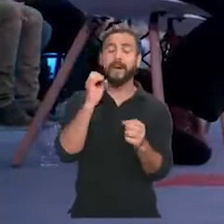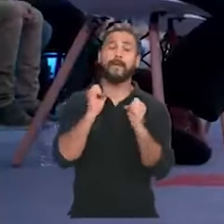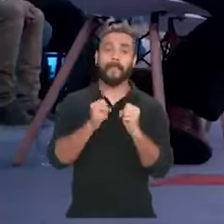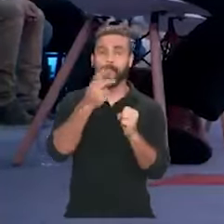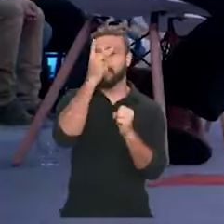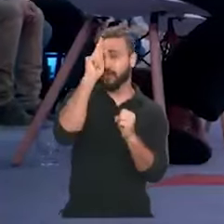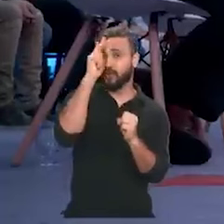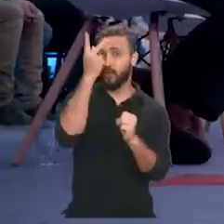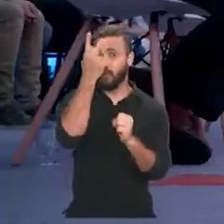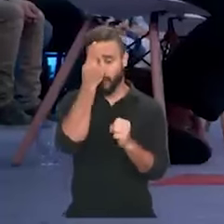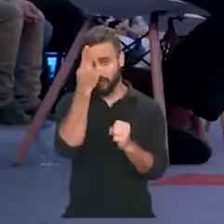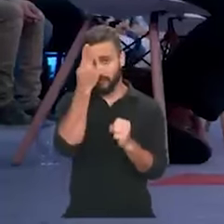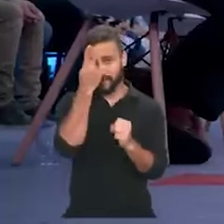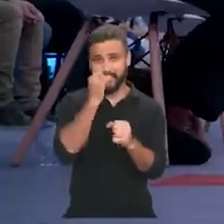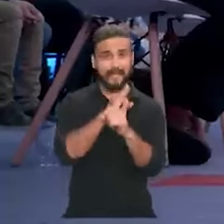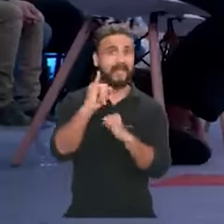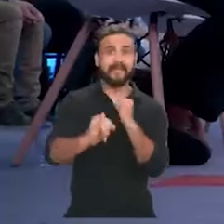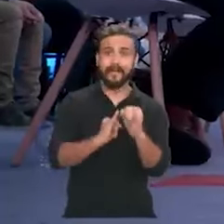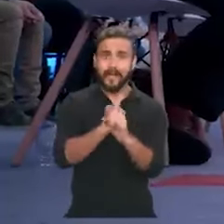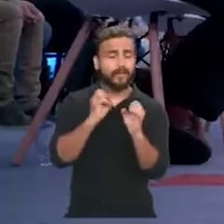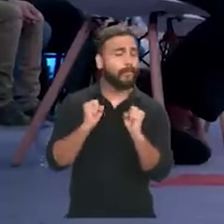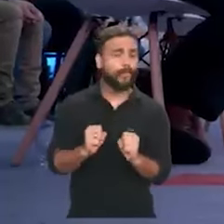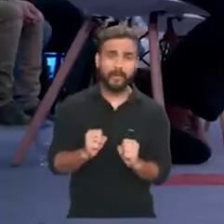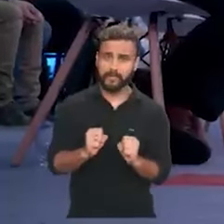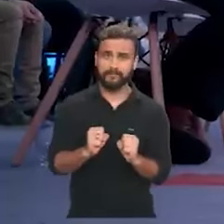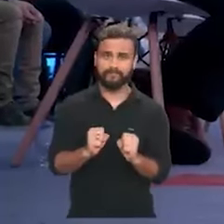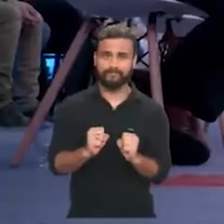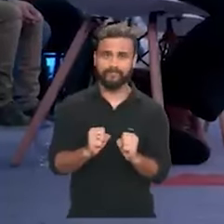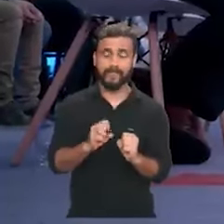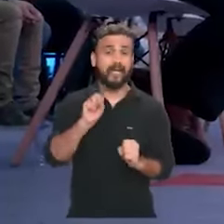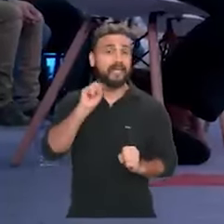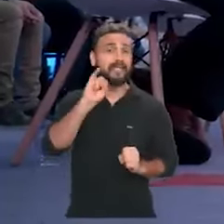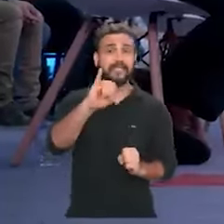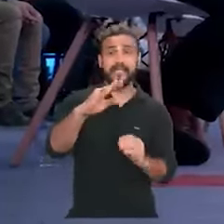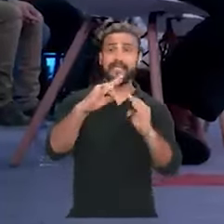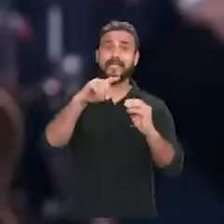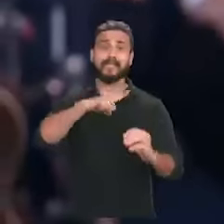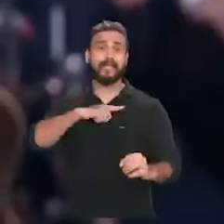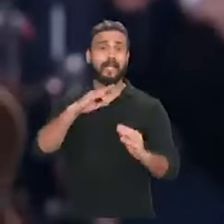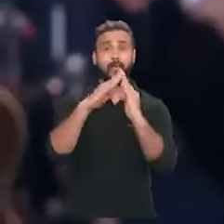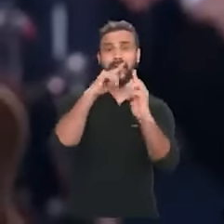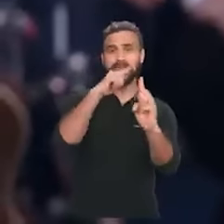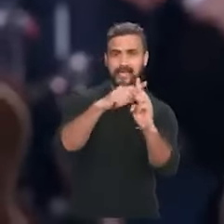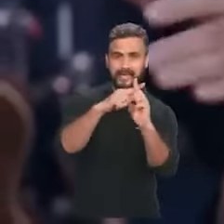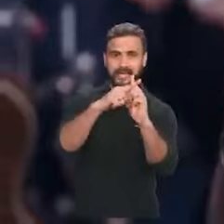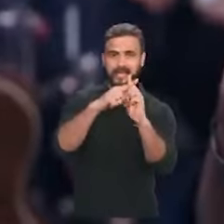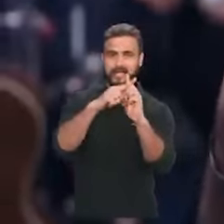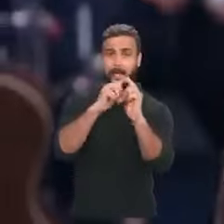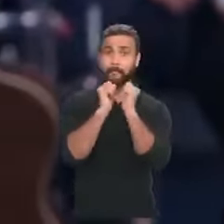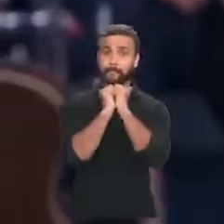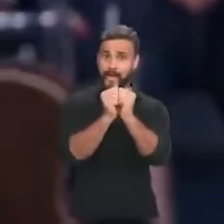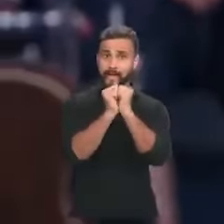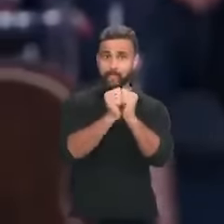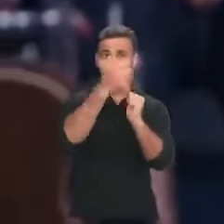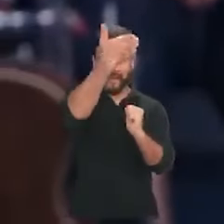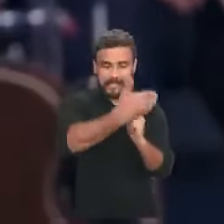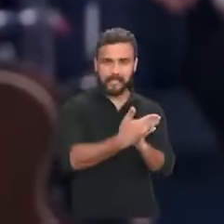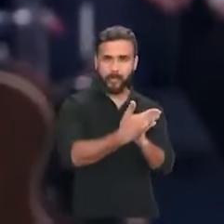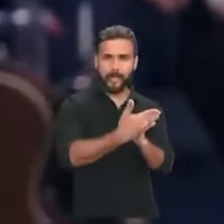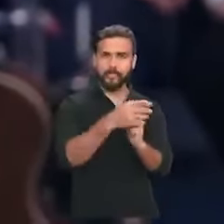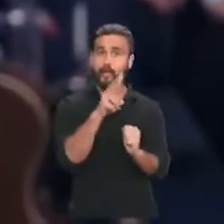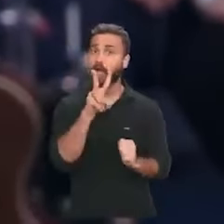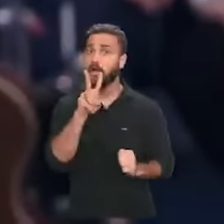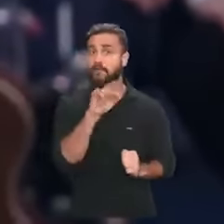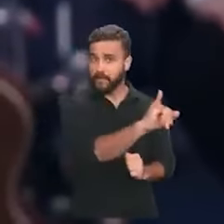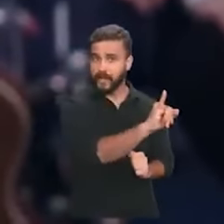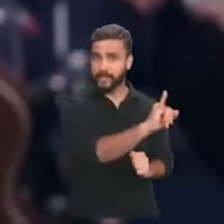olha, tem uma igreja local perto de você? Se tiver, vá para essa igreja. Se não tiver, vem para cá.